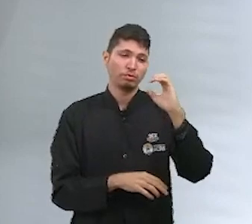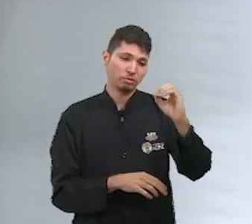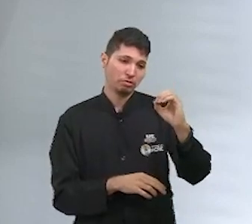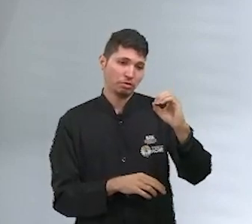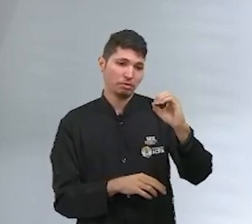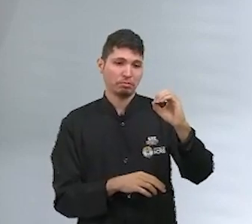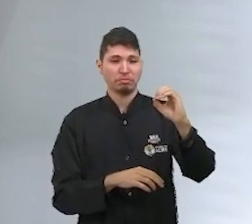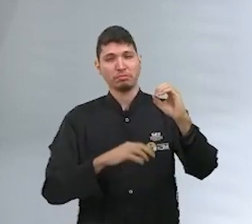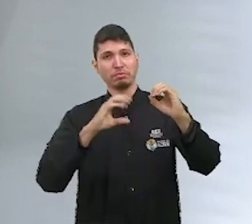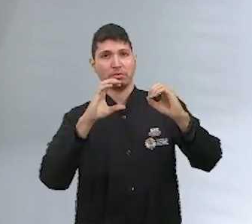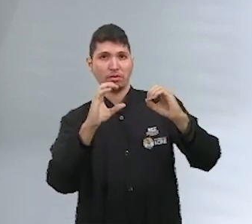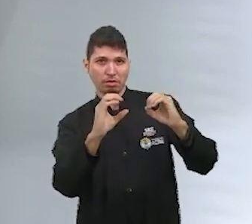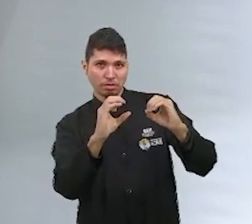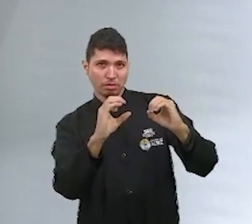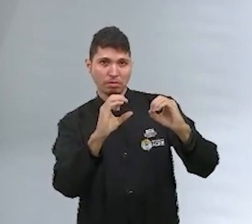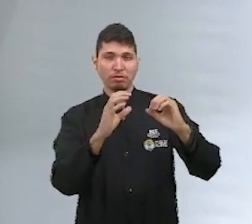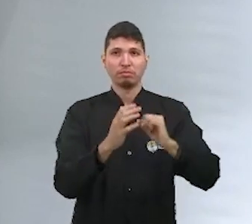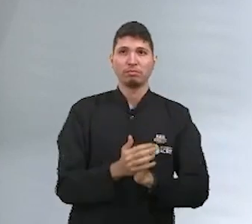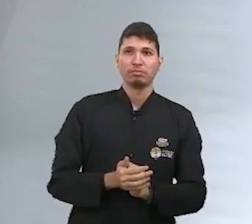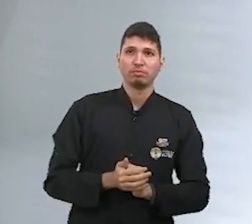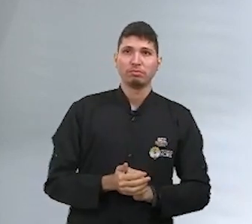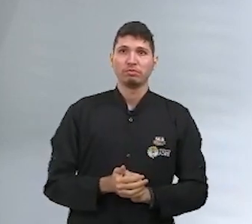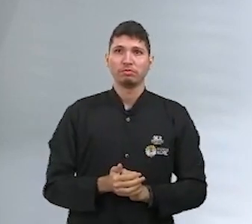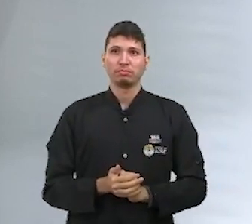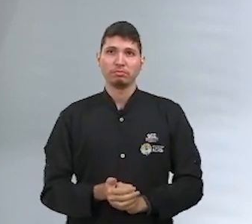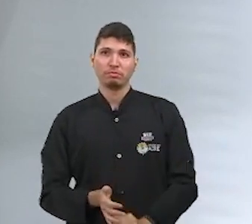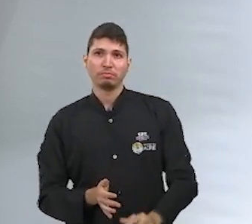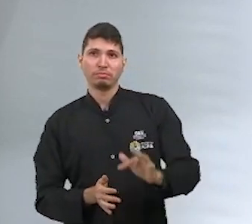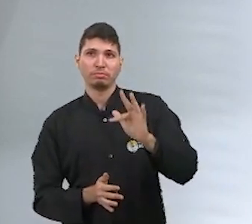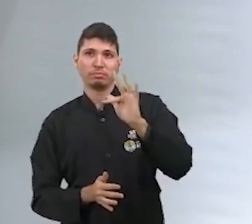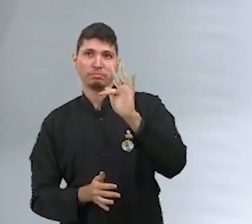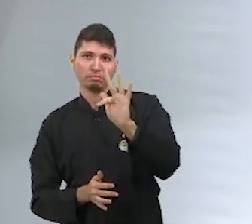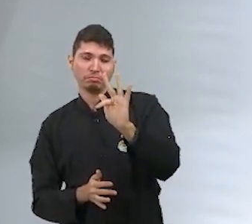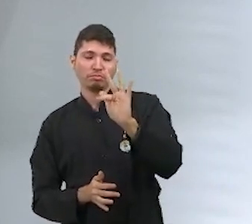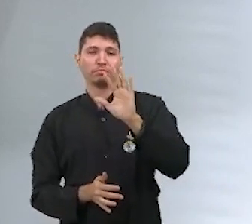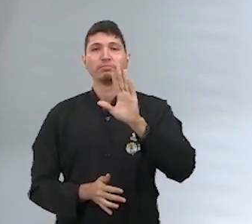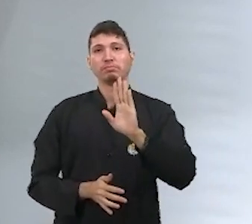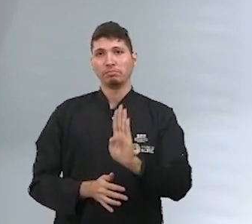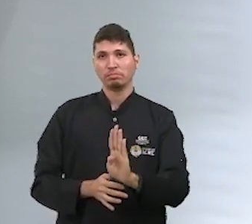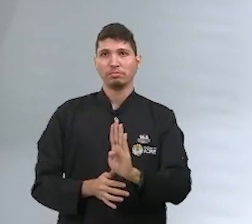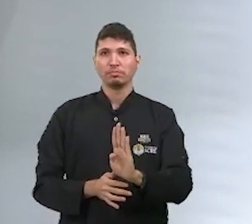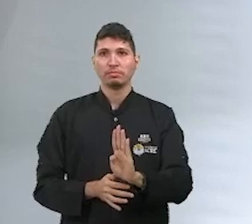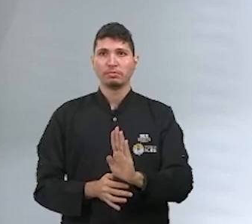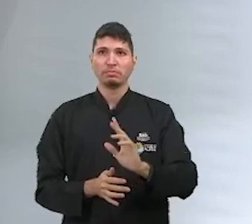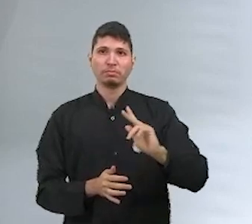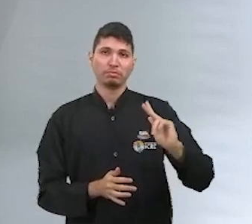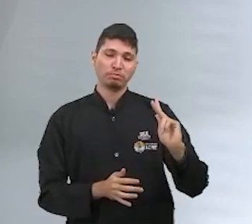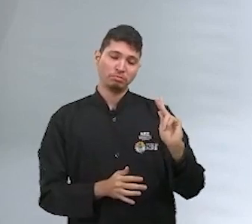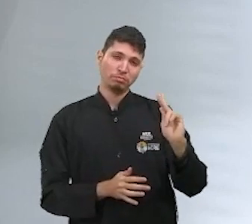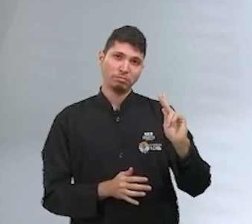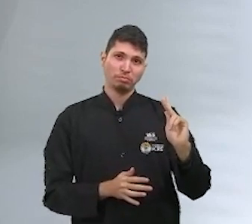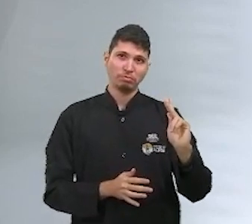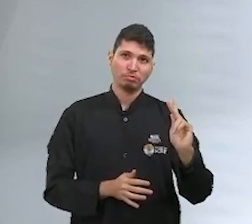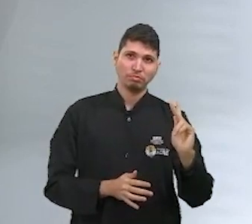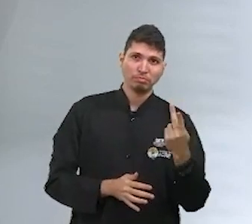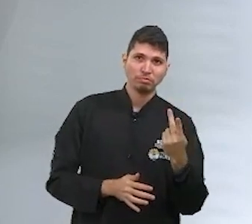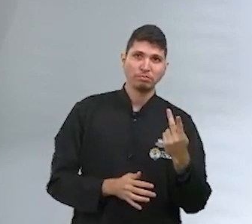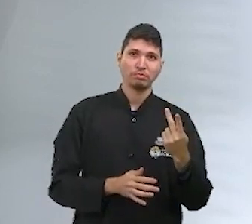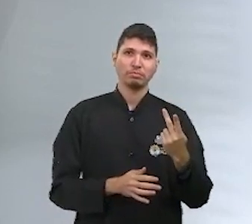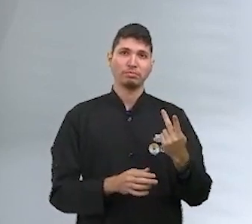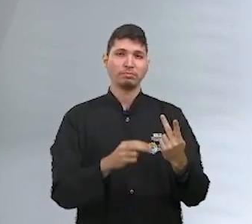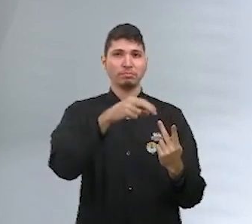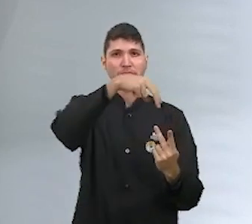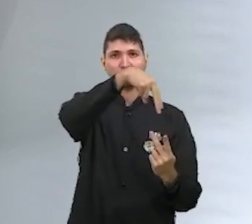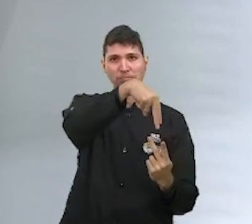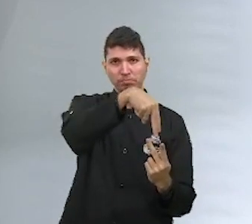carbono, boro e flúor, hidrogênio e oxigênio, hidrogênio e nitrogênio. Então, todas